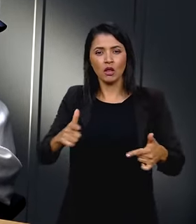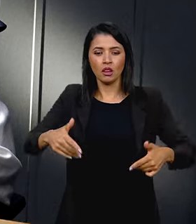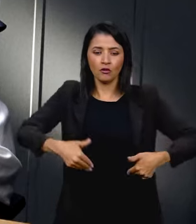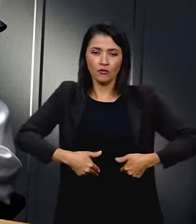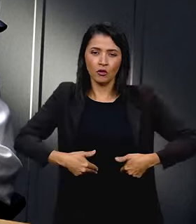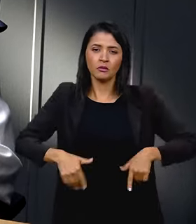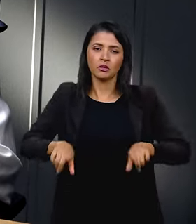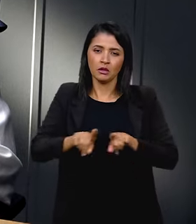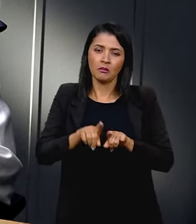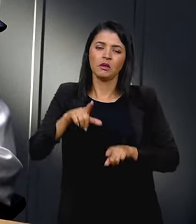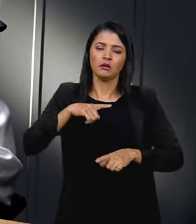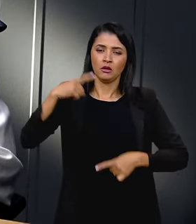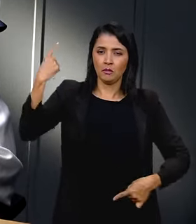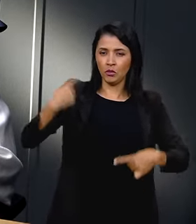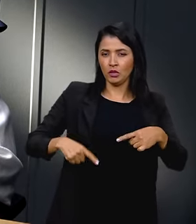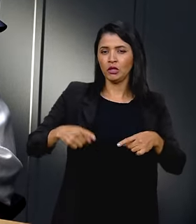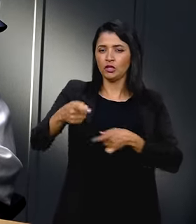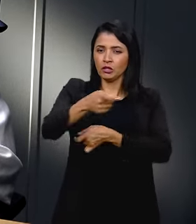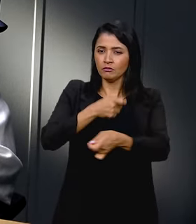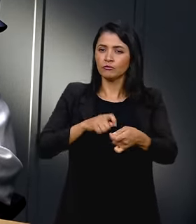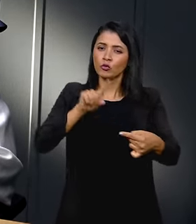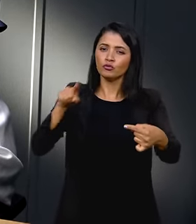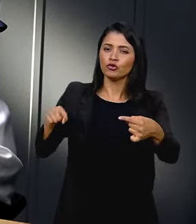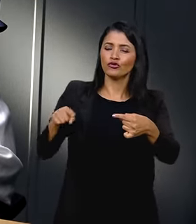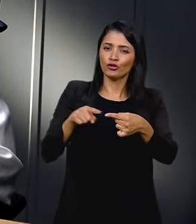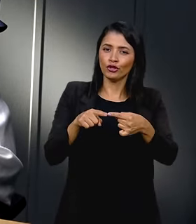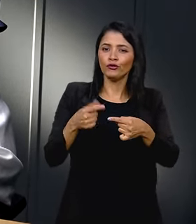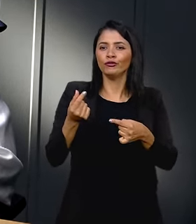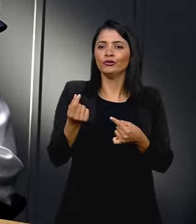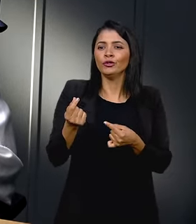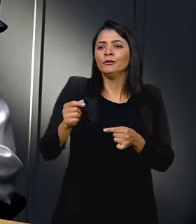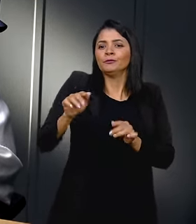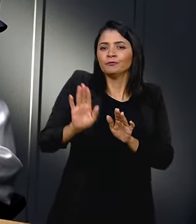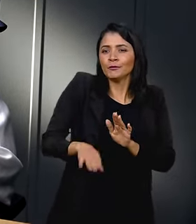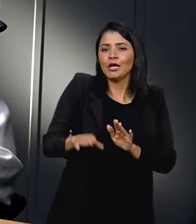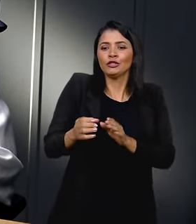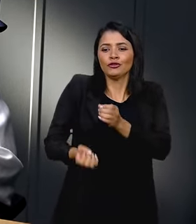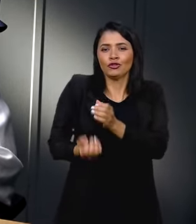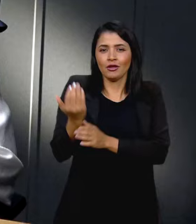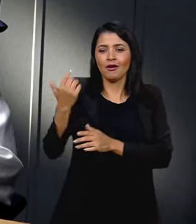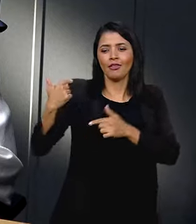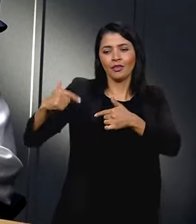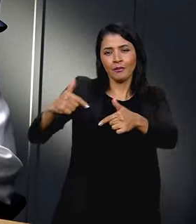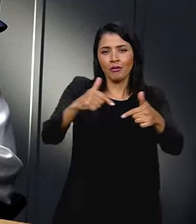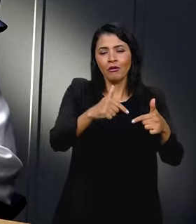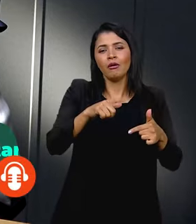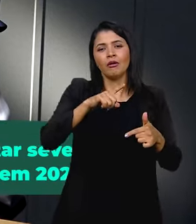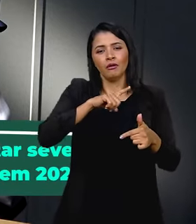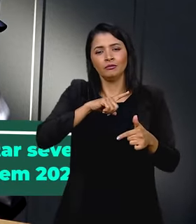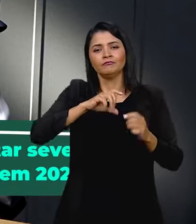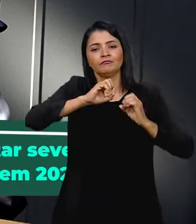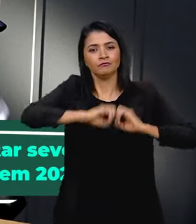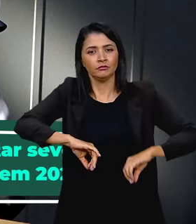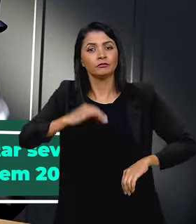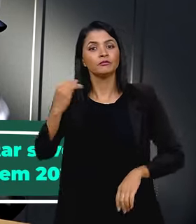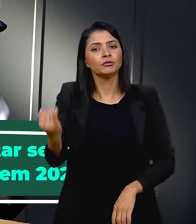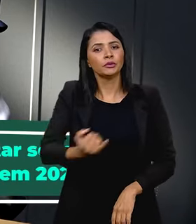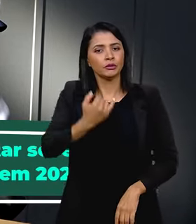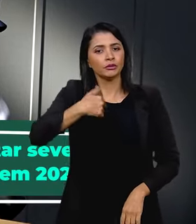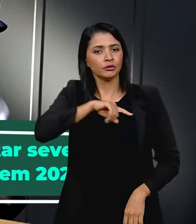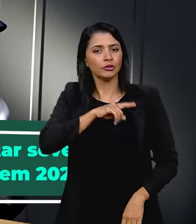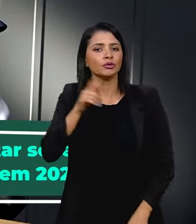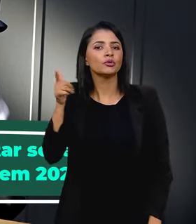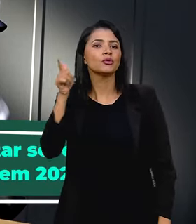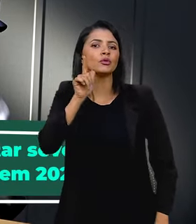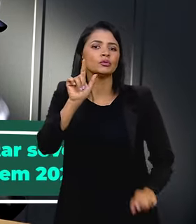gente tem é uma política econômica que Visa também redução de desigualdade gerar emprego que teve um impacto muito importante